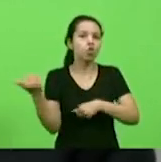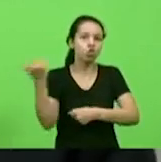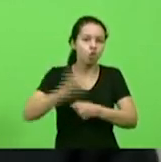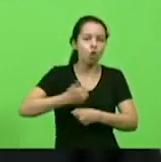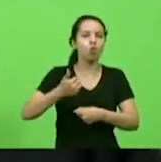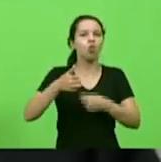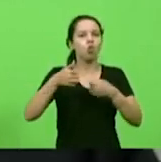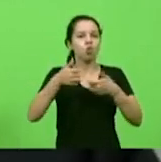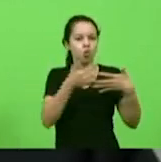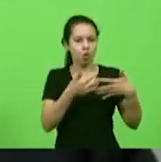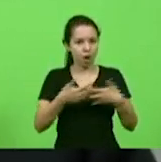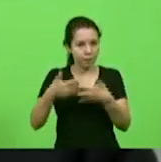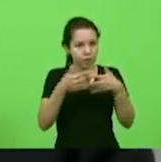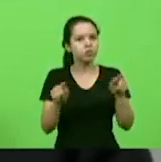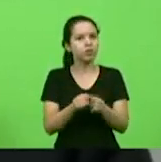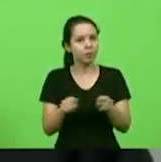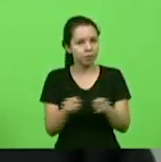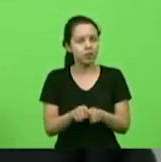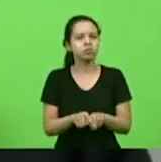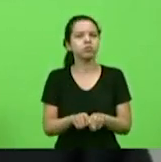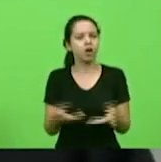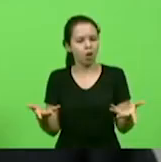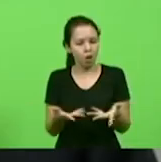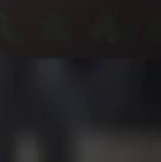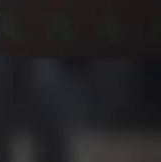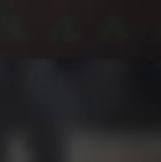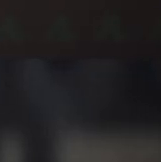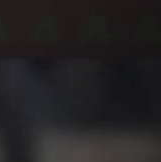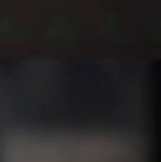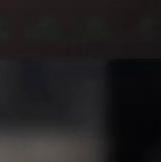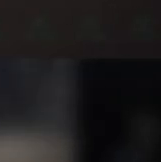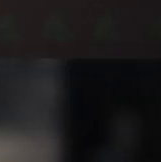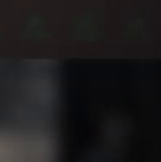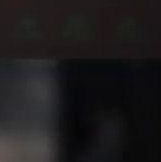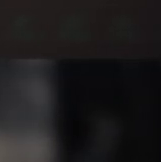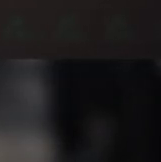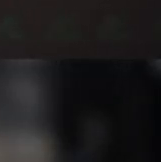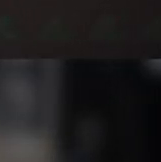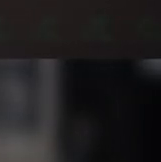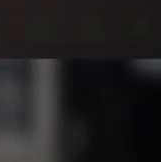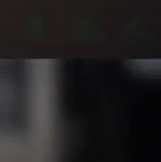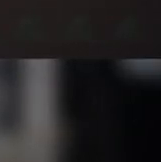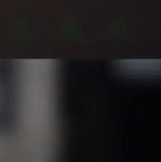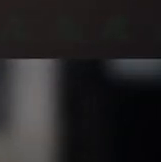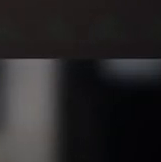acredito que nós vamos conseguir fechar o cerco, porque é inadmissível.